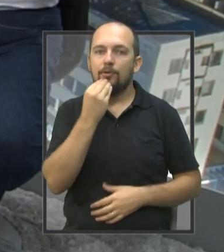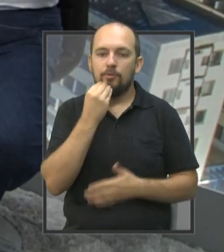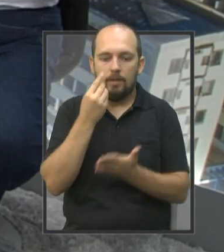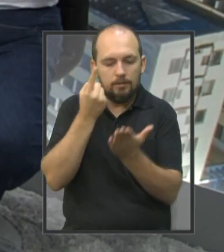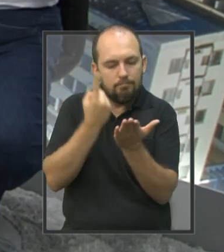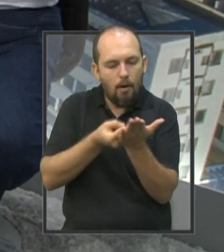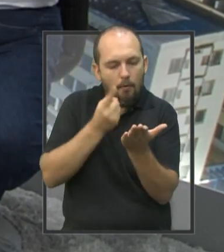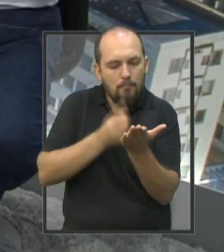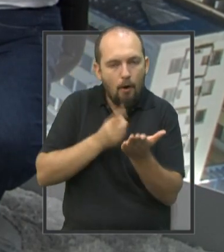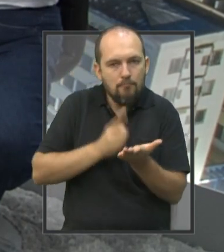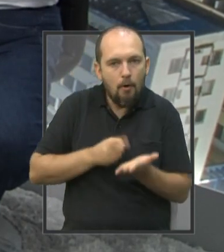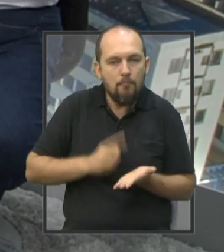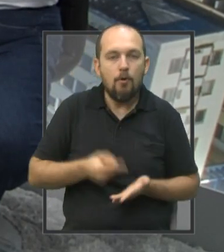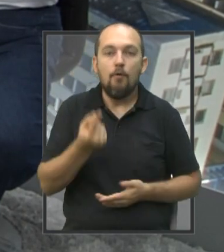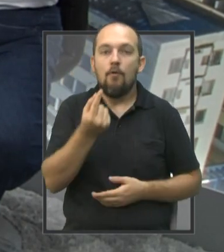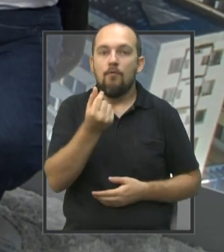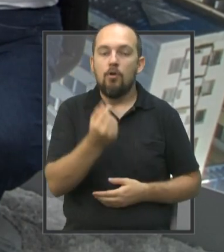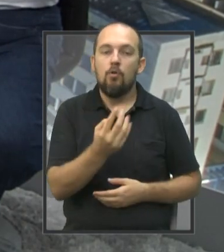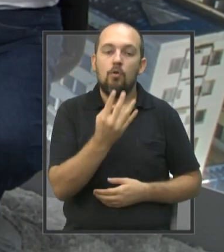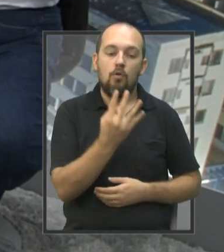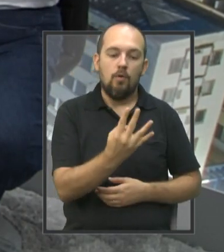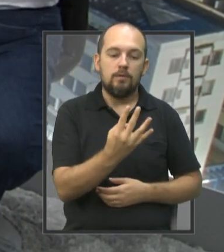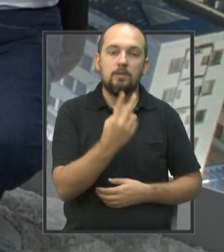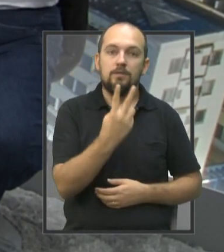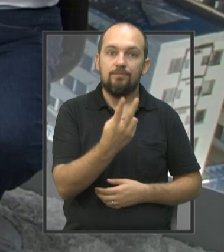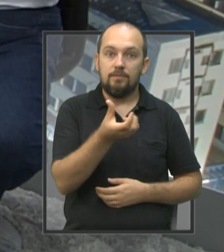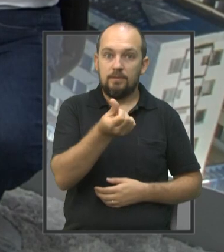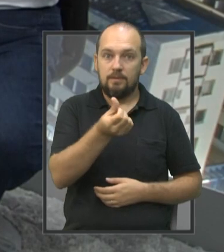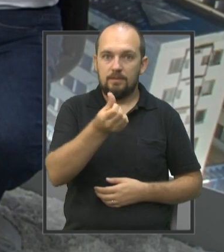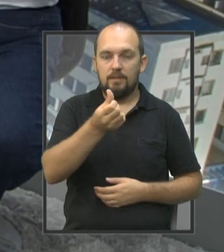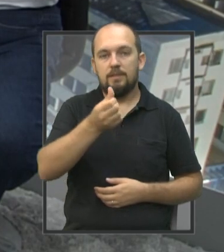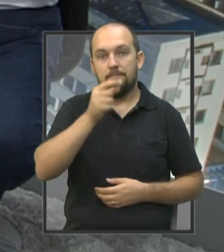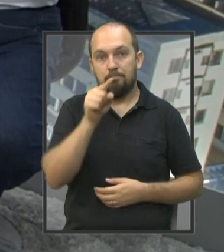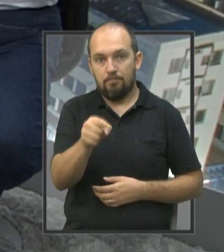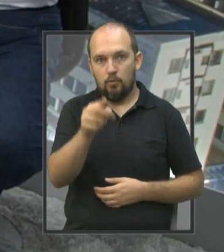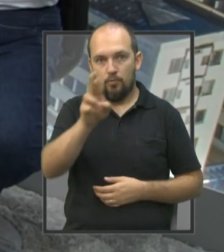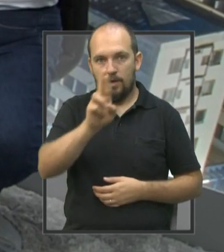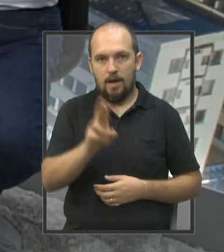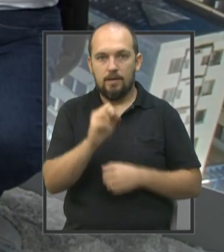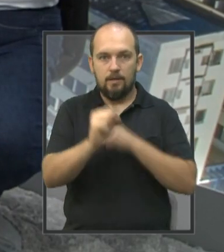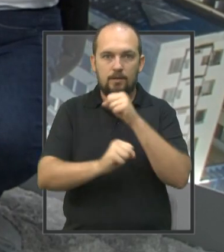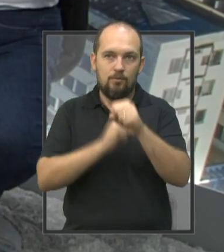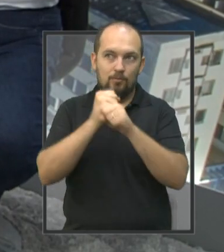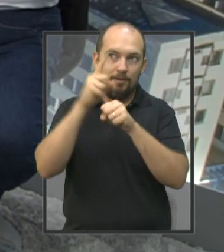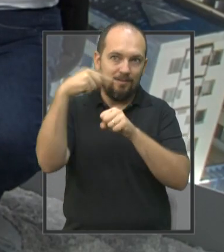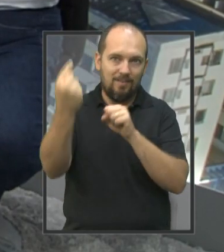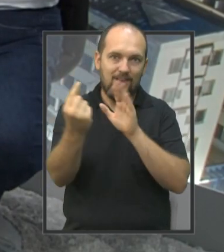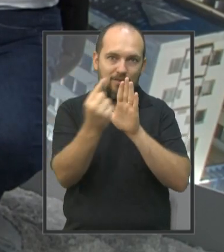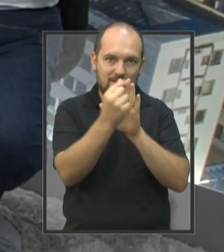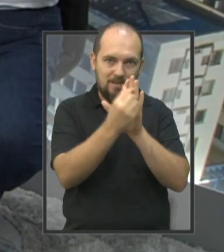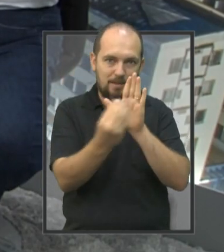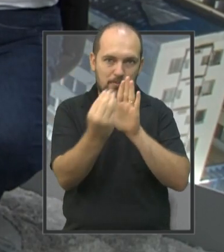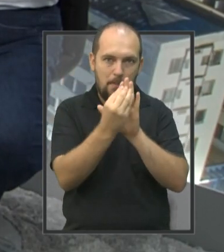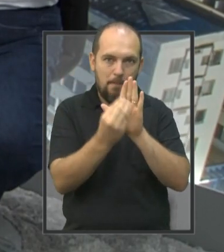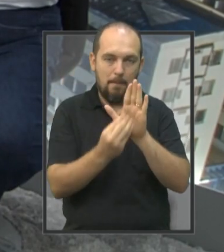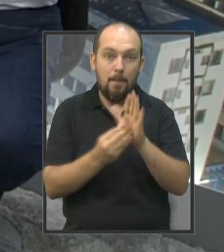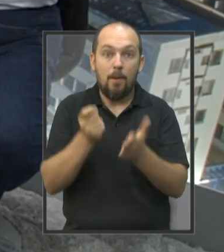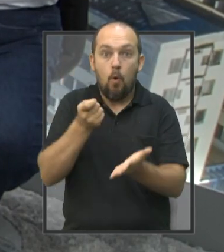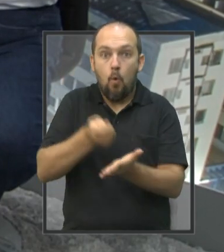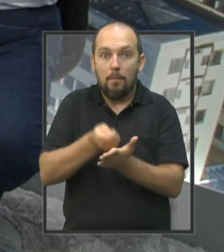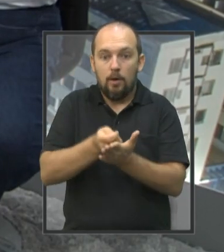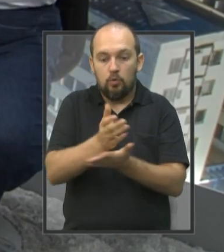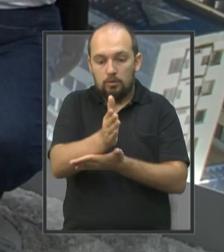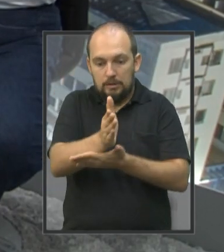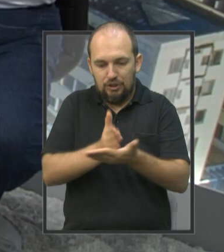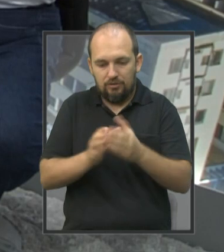valor total de R$ 426,00 aproximadamente no orçamento do próximo ano, sendo que obrigatoriamente 50% desse